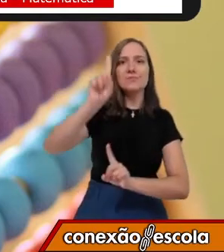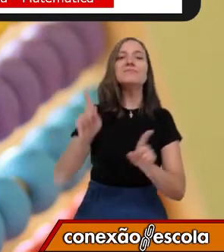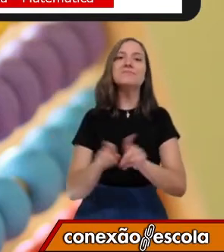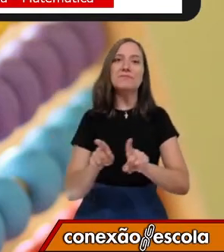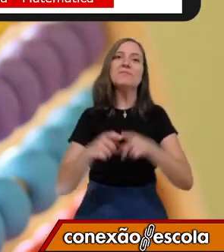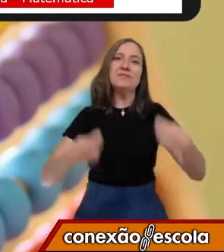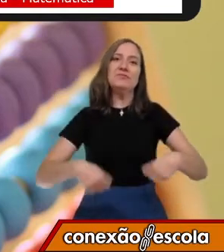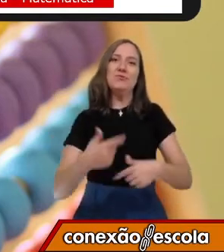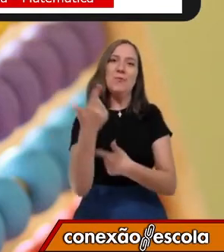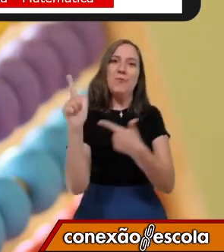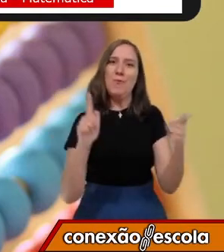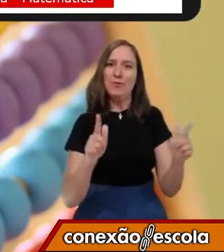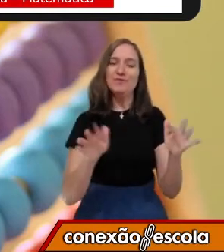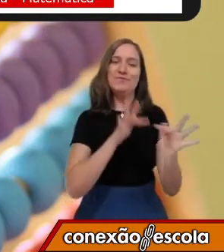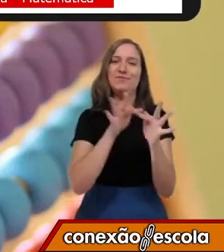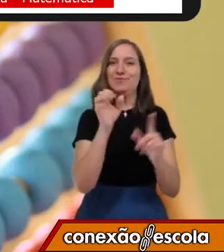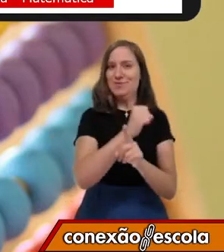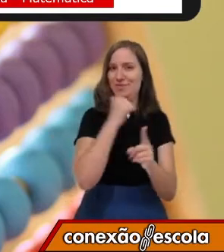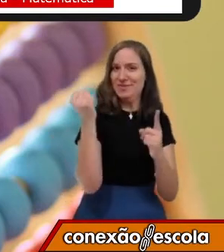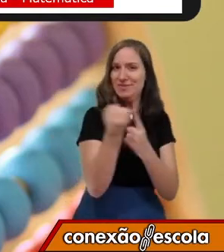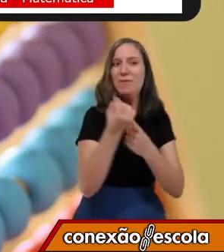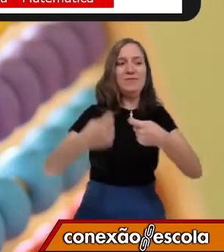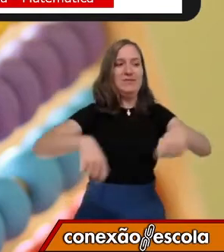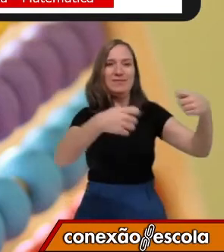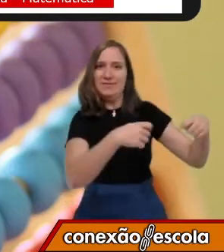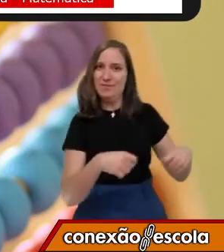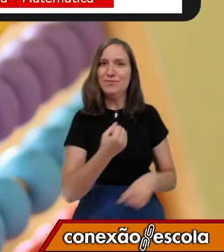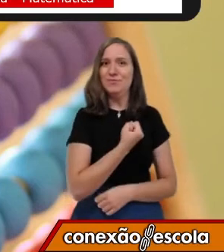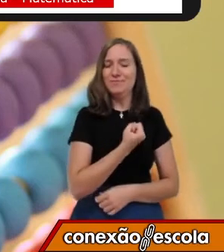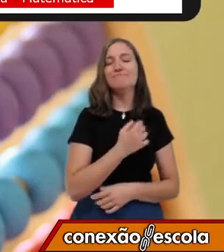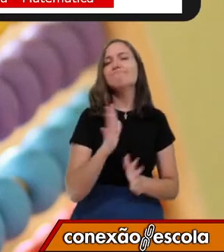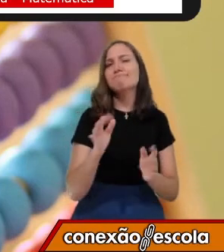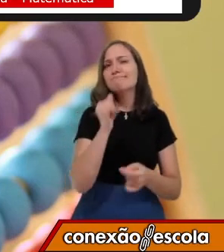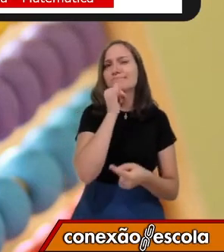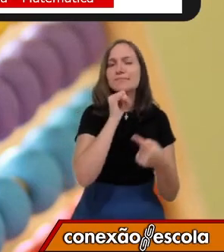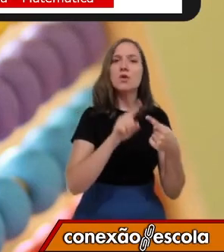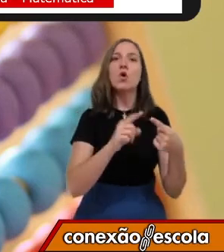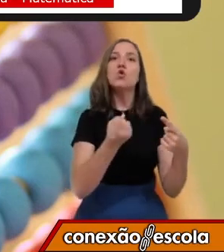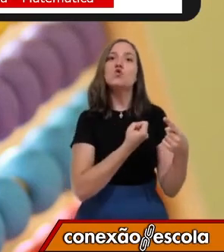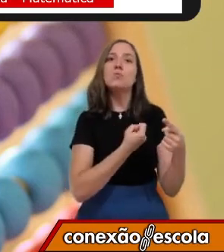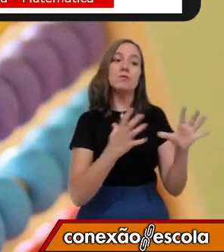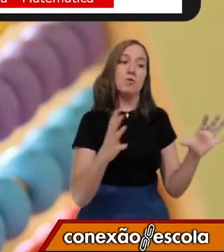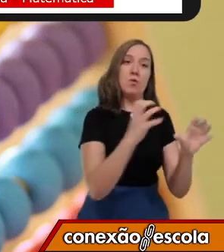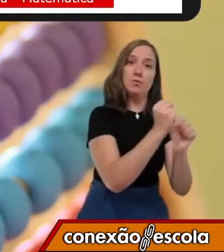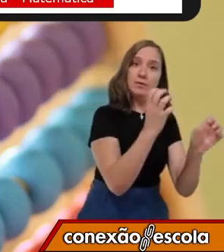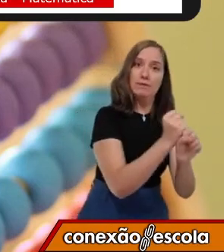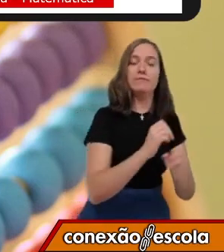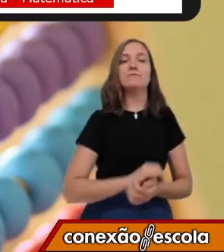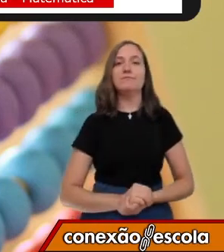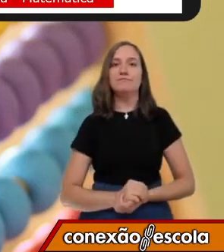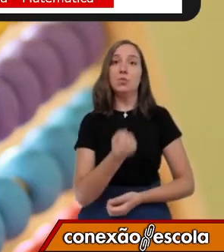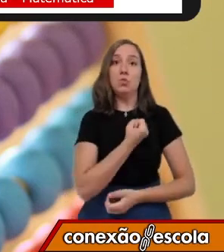funções sociais para o número. Entre elas, nós temos o número como contagem, nós temos o número